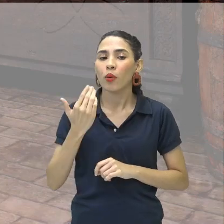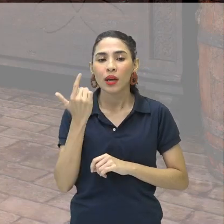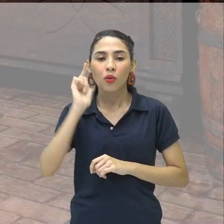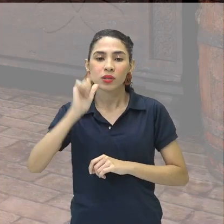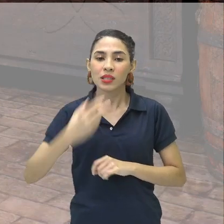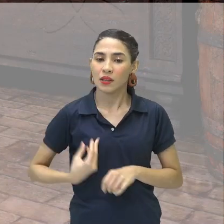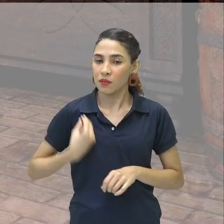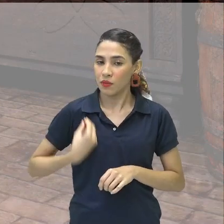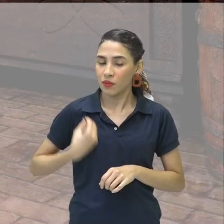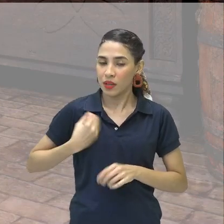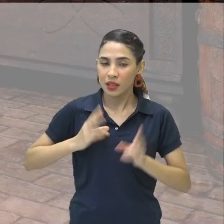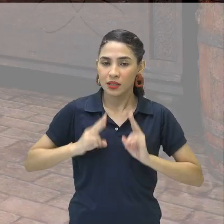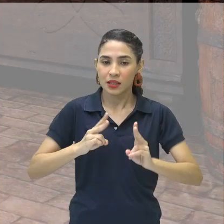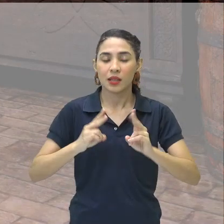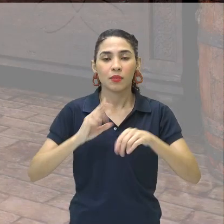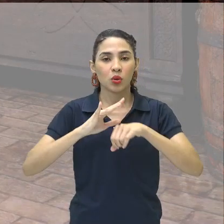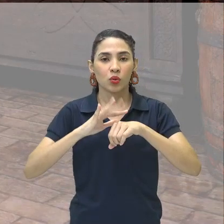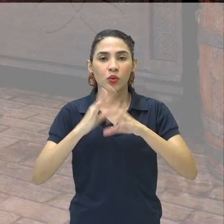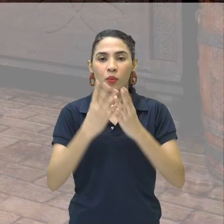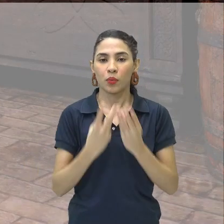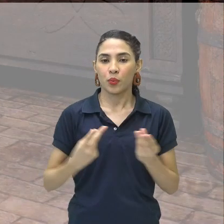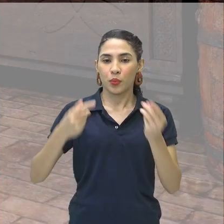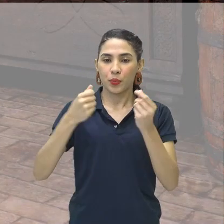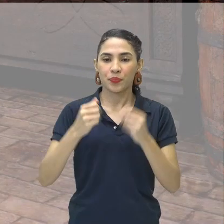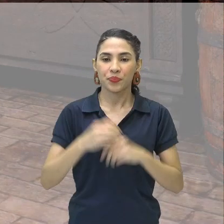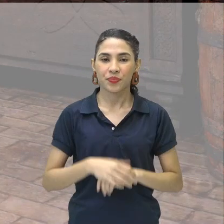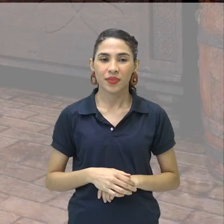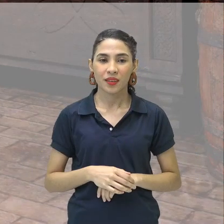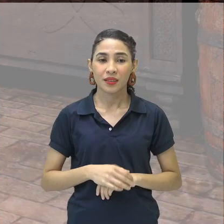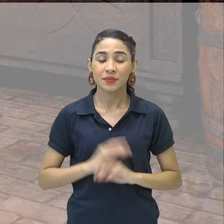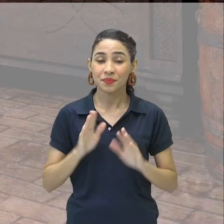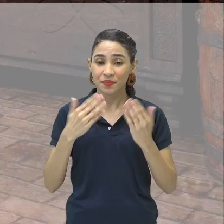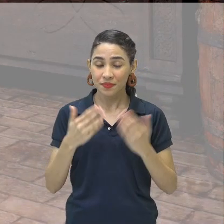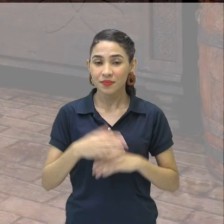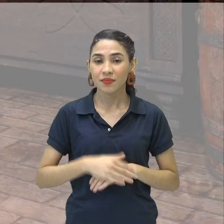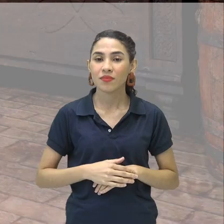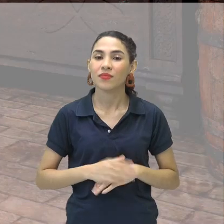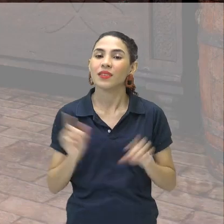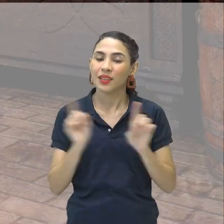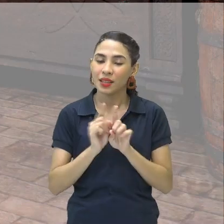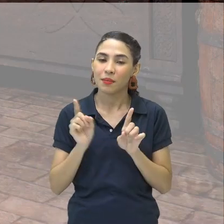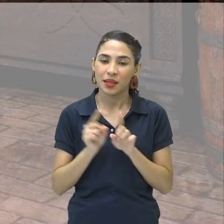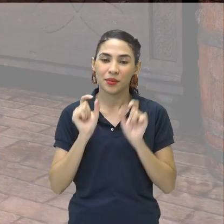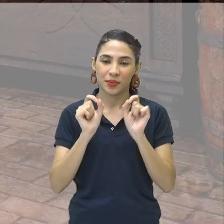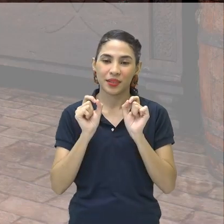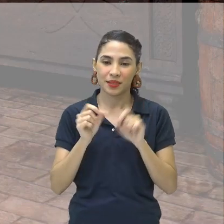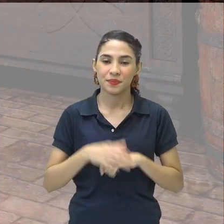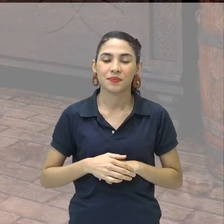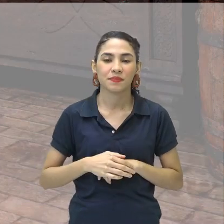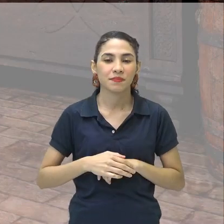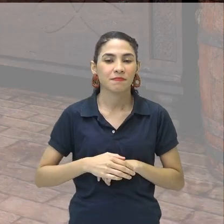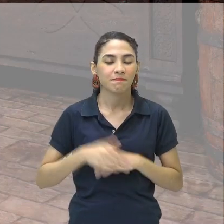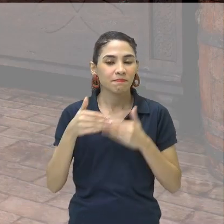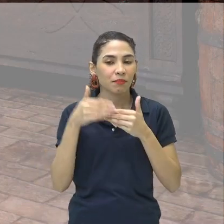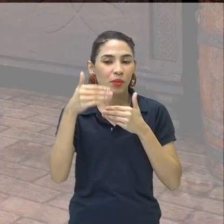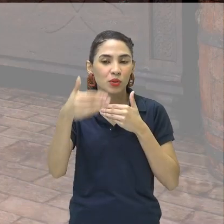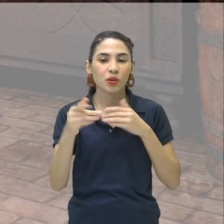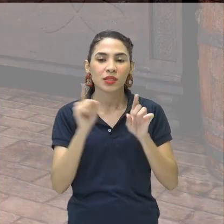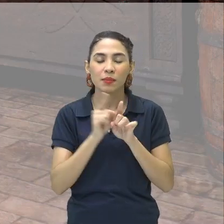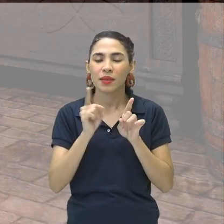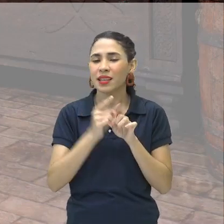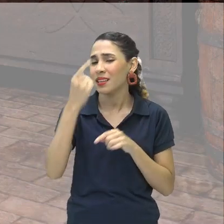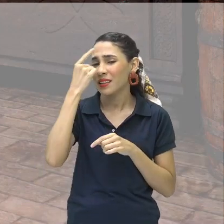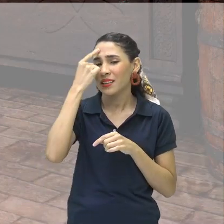a vida eterna e para curar todos os males, tá? Então, essa também era um dos precursores, assim, uma das